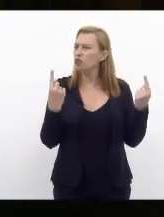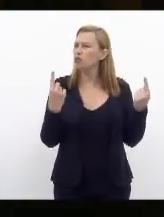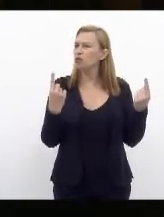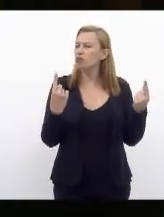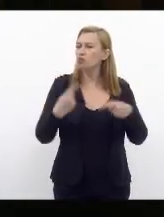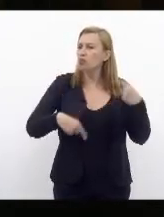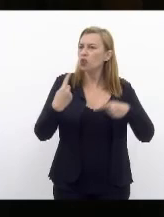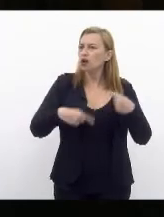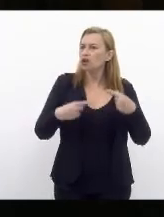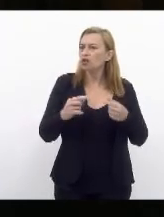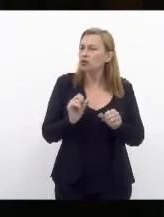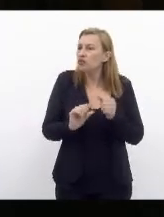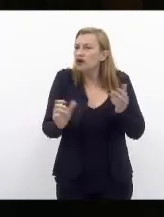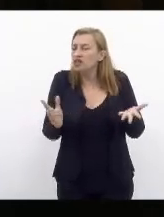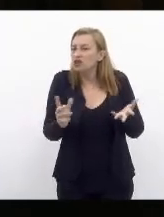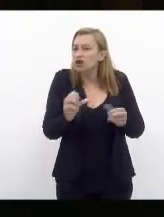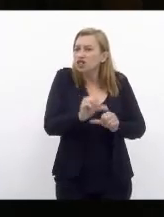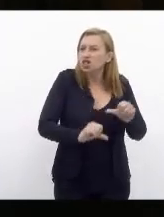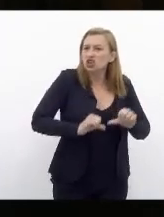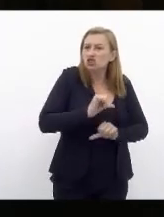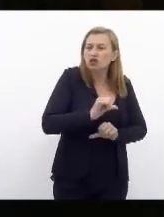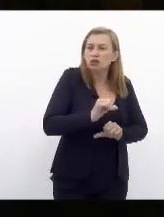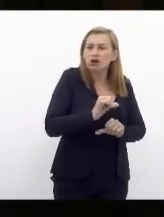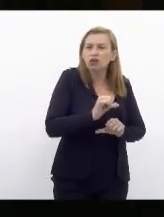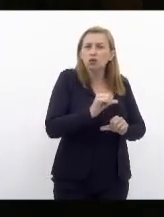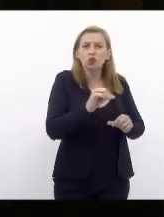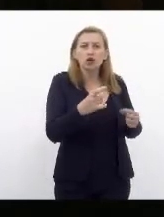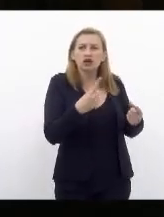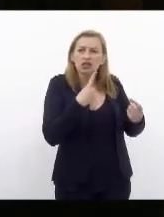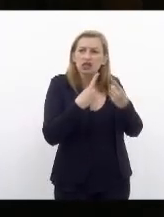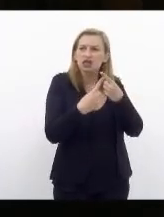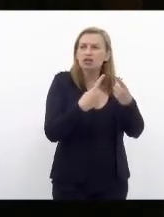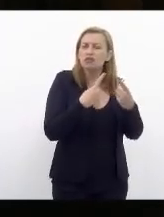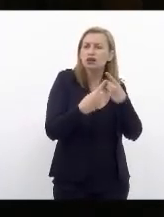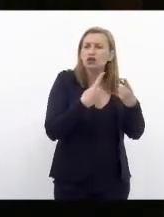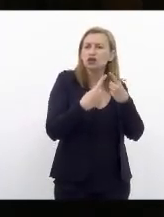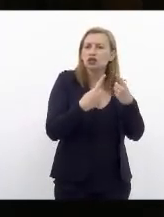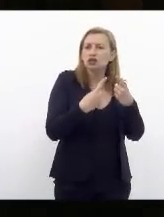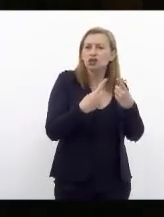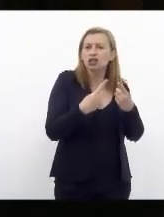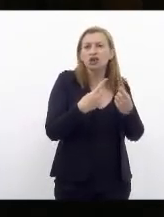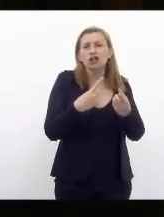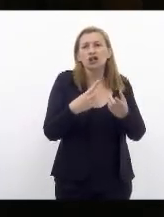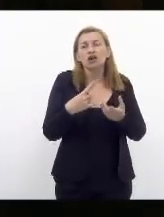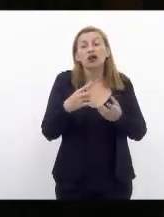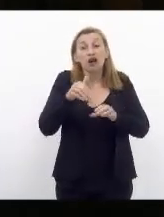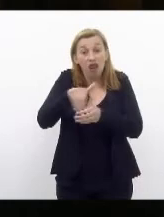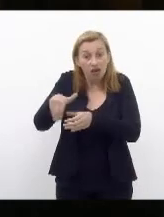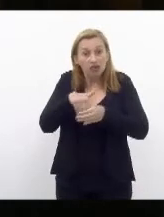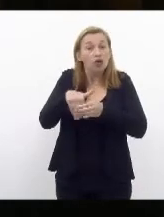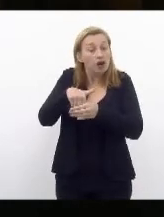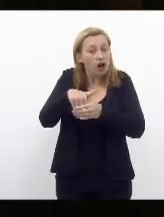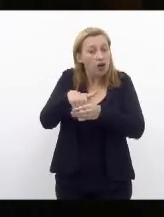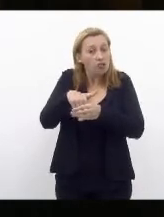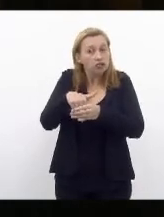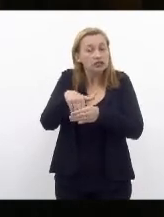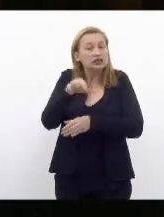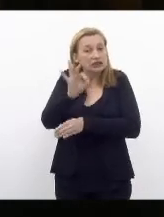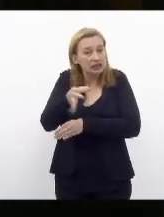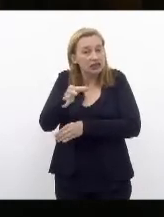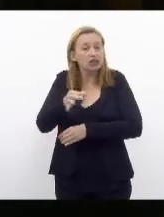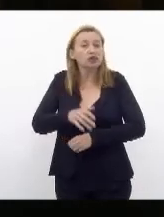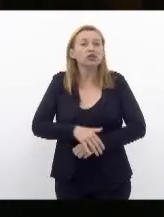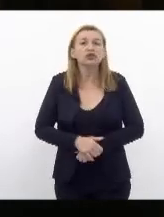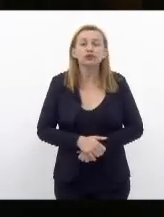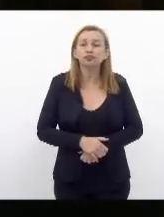fazendo, transformando esse debate num debate puramente eleitoral, eleitoreiro, para dizer a